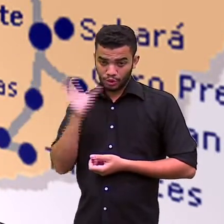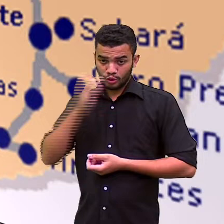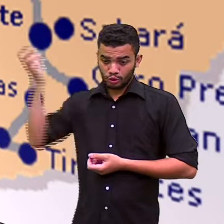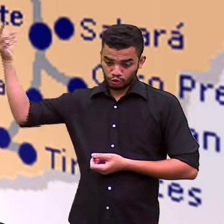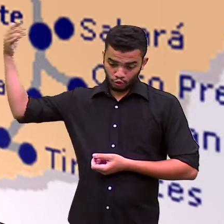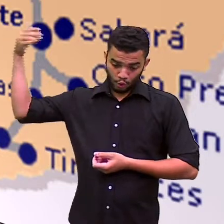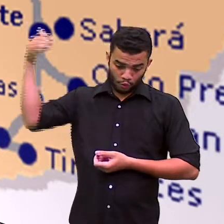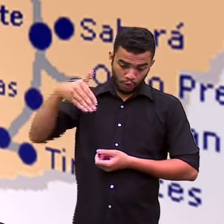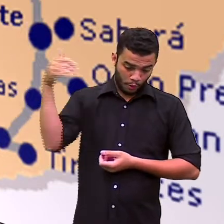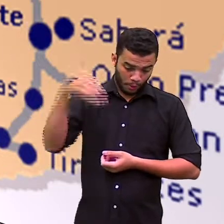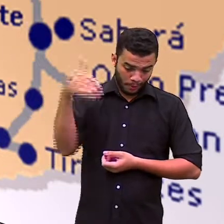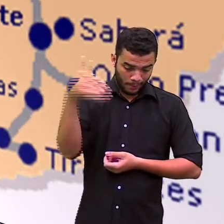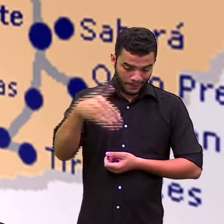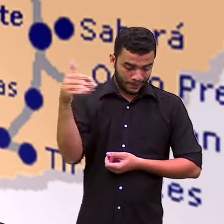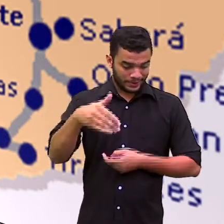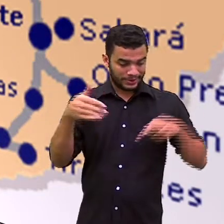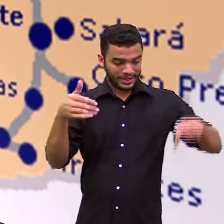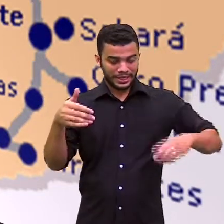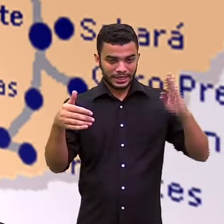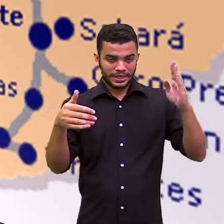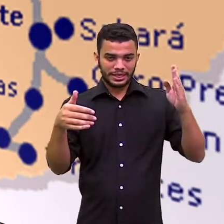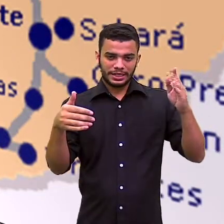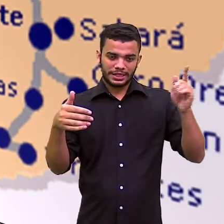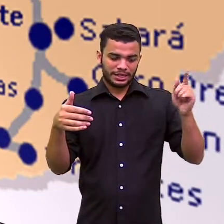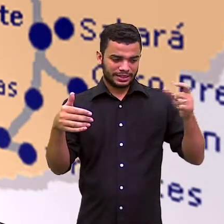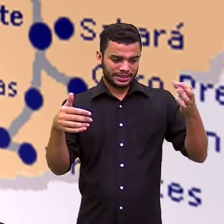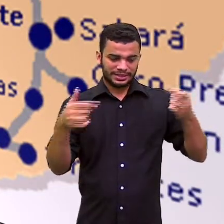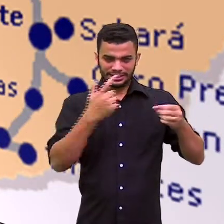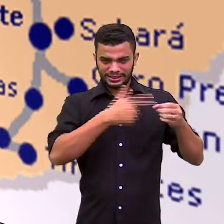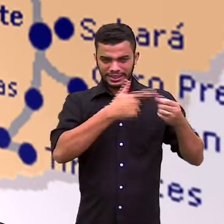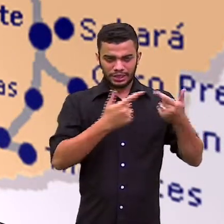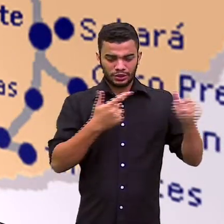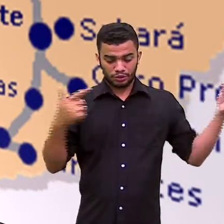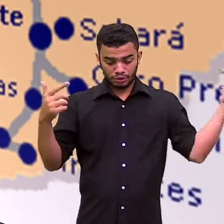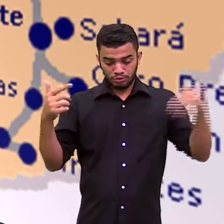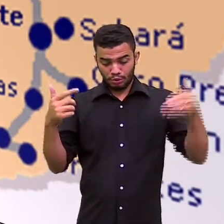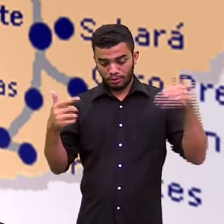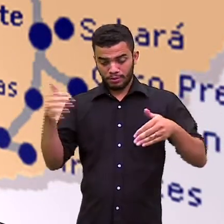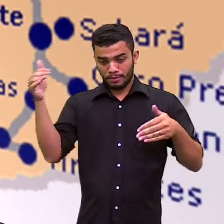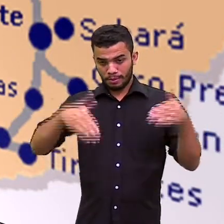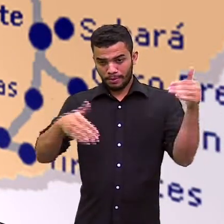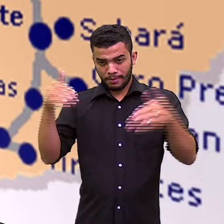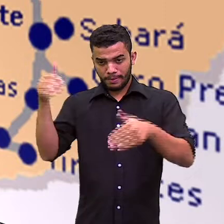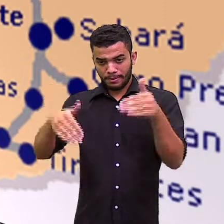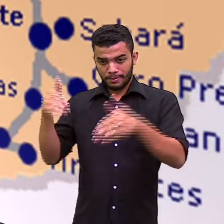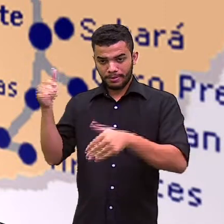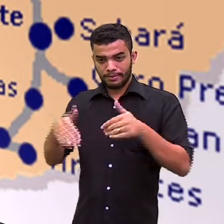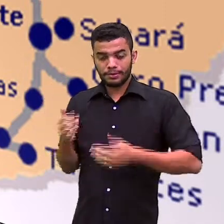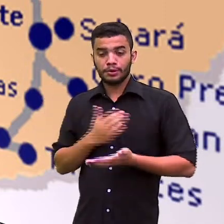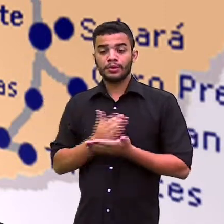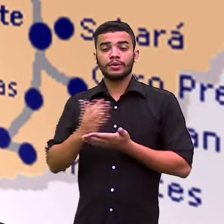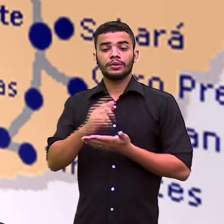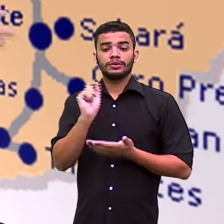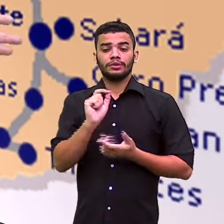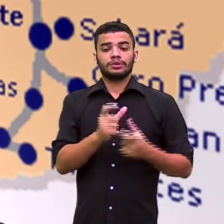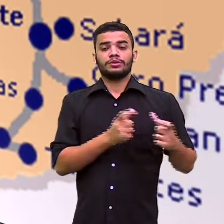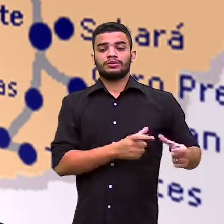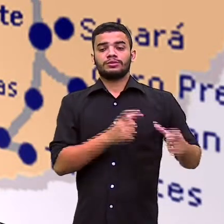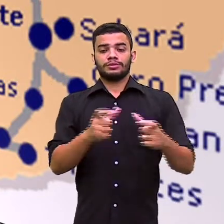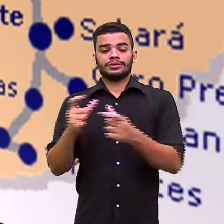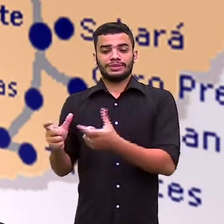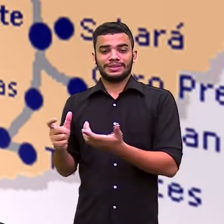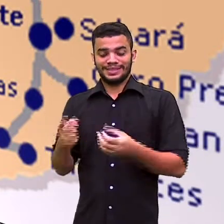área explorada, surgiram casas, ruas e os primeiros espaços públicos. As novas